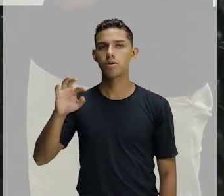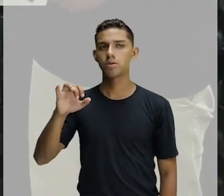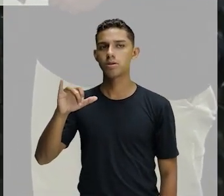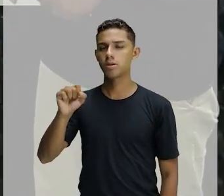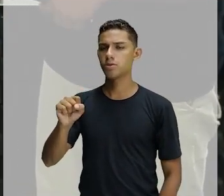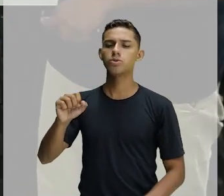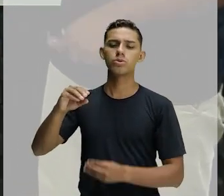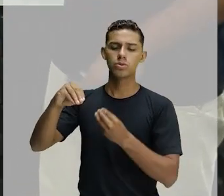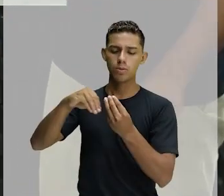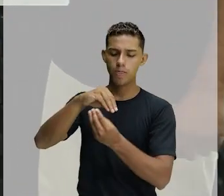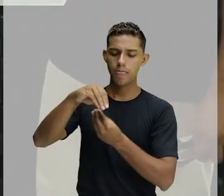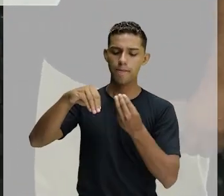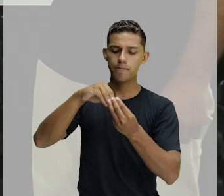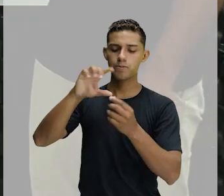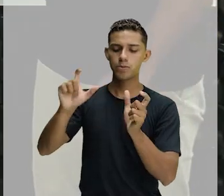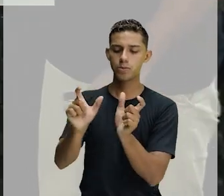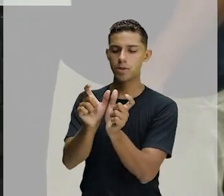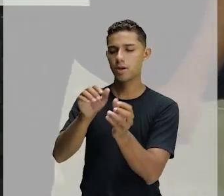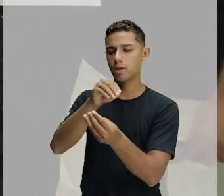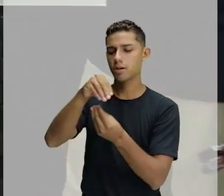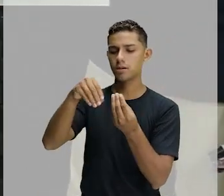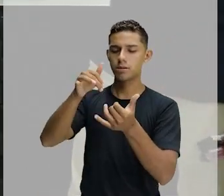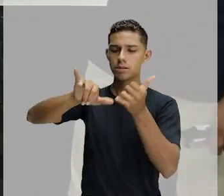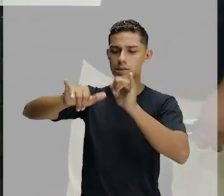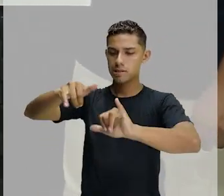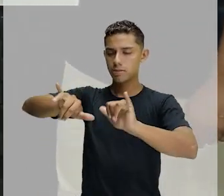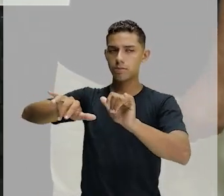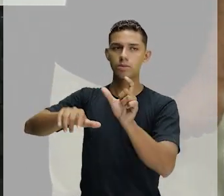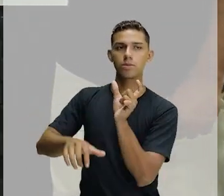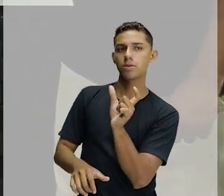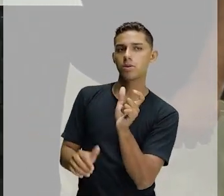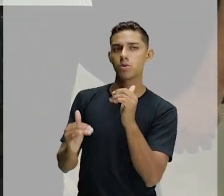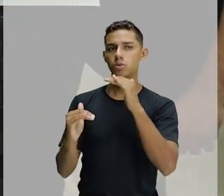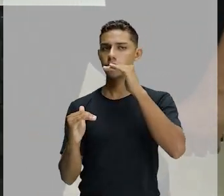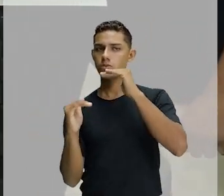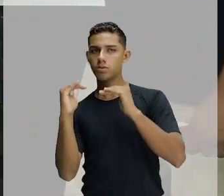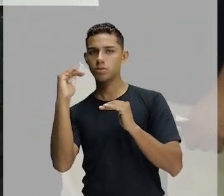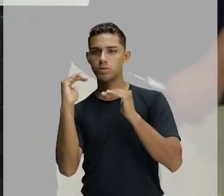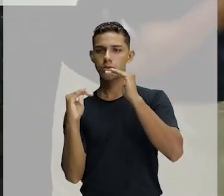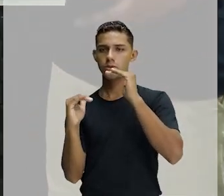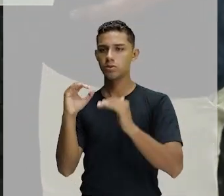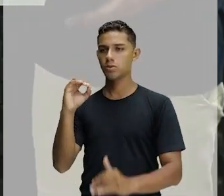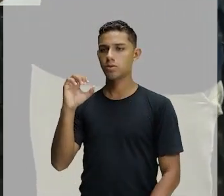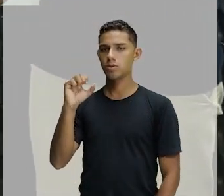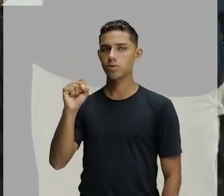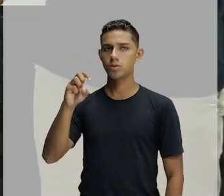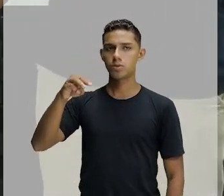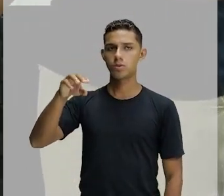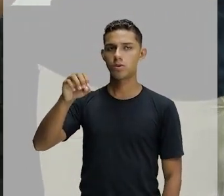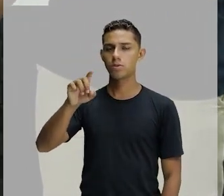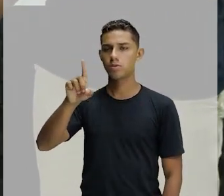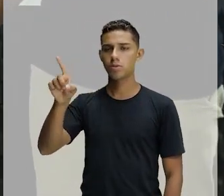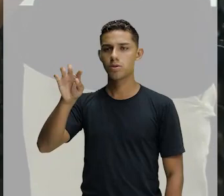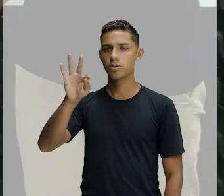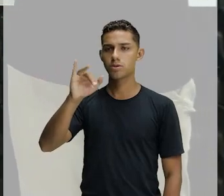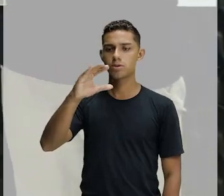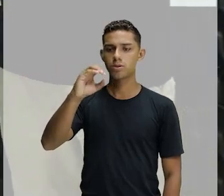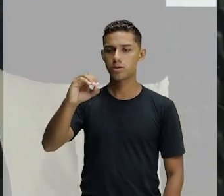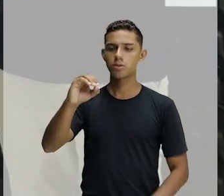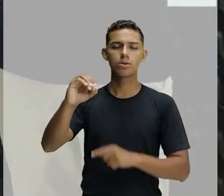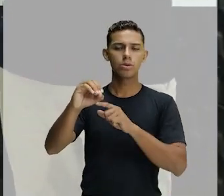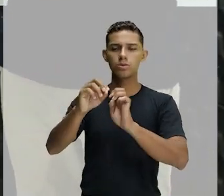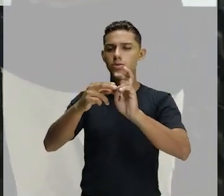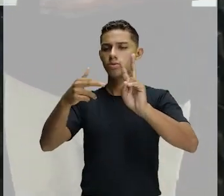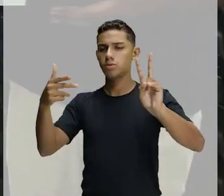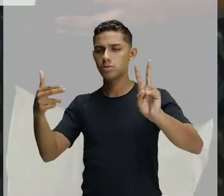composto químico que é muito importante para o equilíbrio osmótico, ou seja, a capacidade que as células vegetais têm